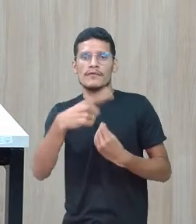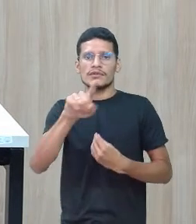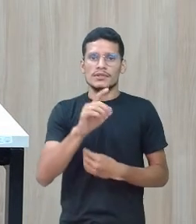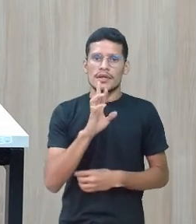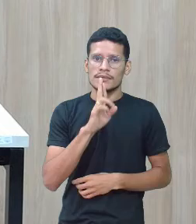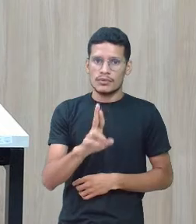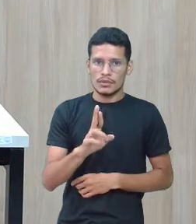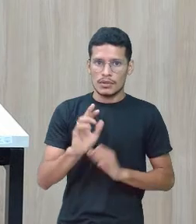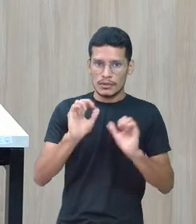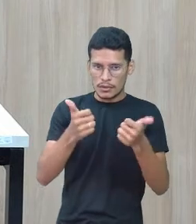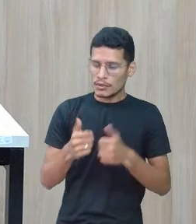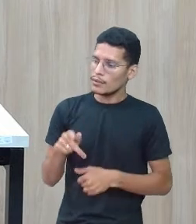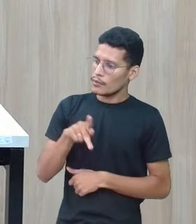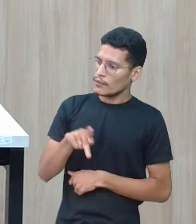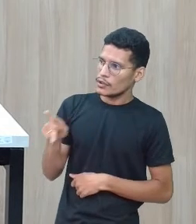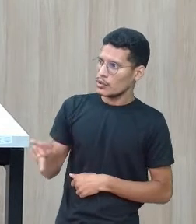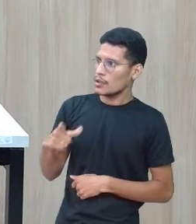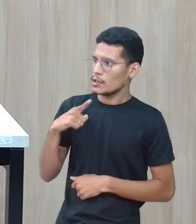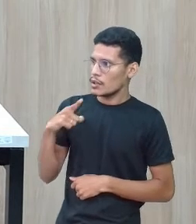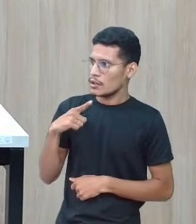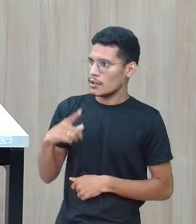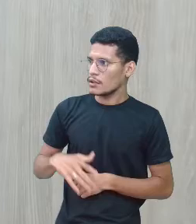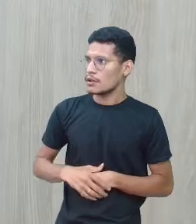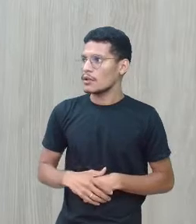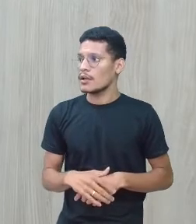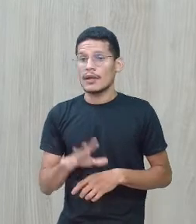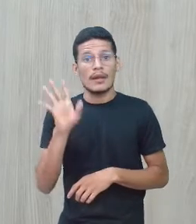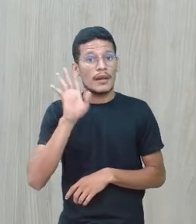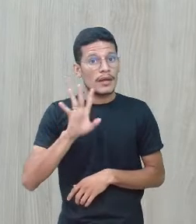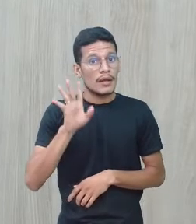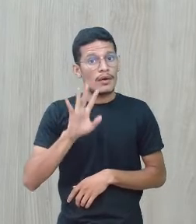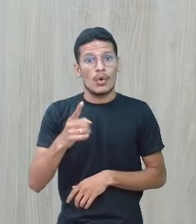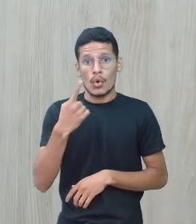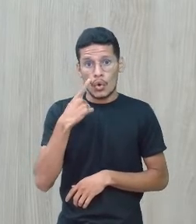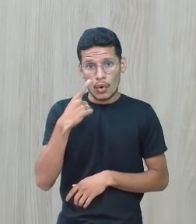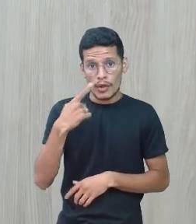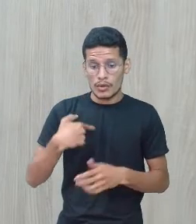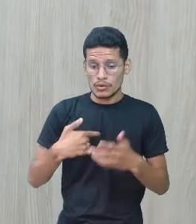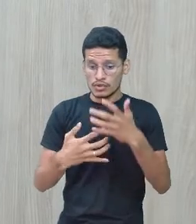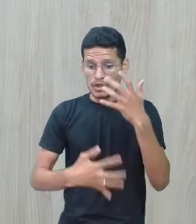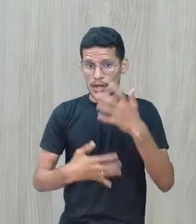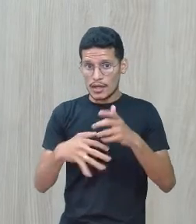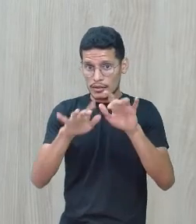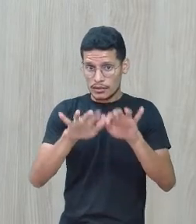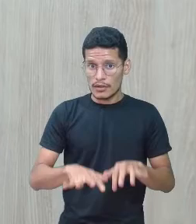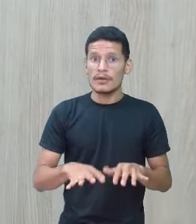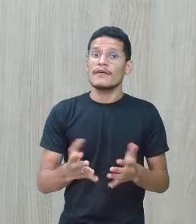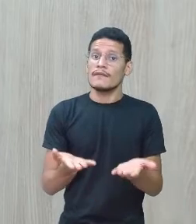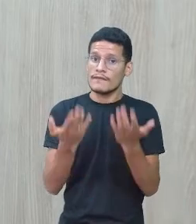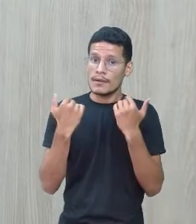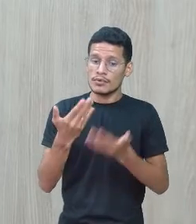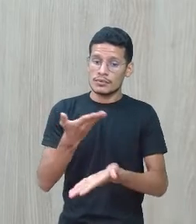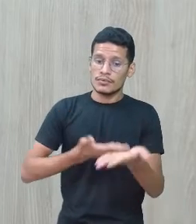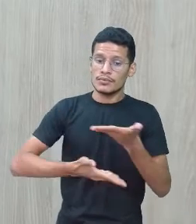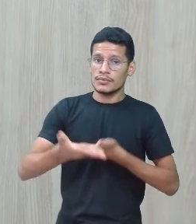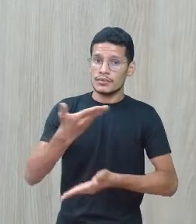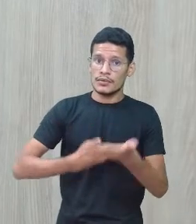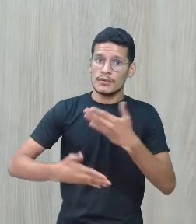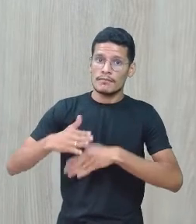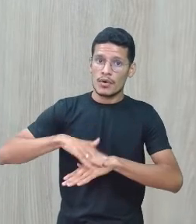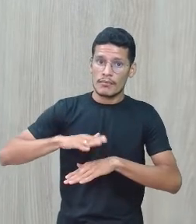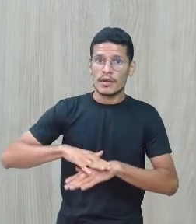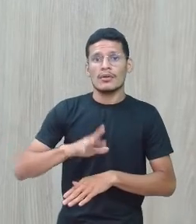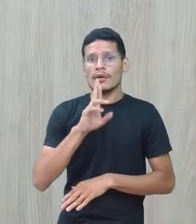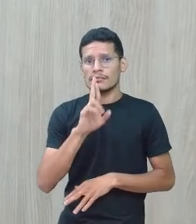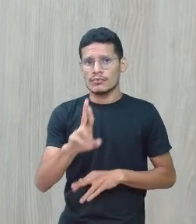questão, tá certo? Diga aí, professora. Legal, pessoal. Como eu estou dizendo aqui no chat, vamos deixar o chat para esse momento,